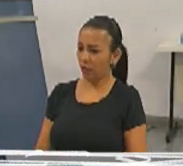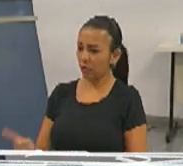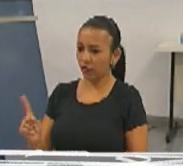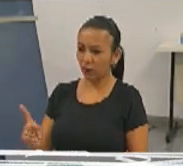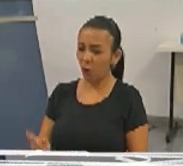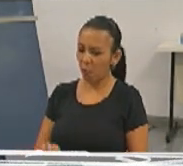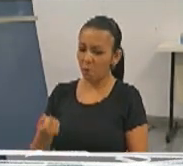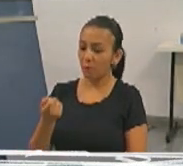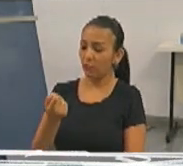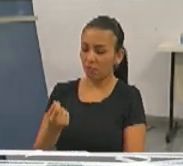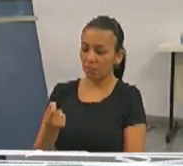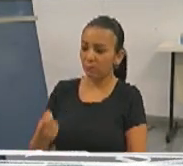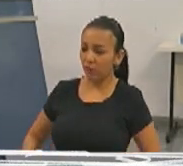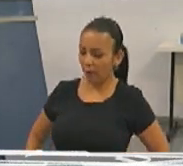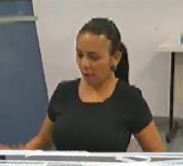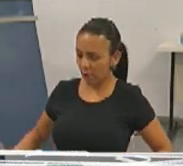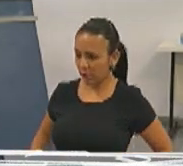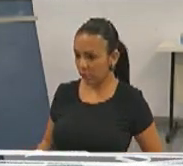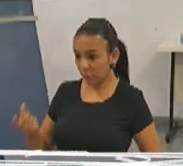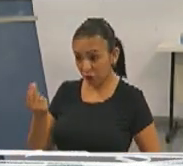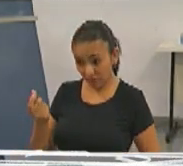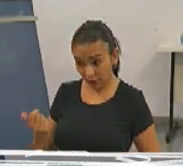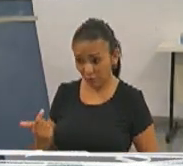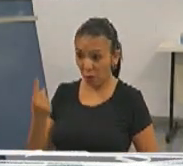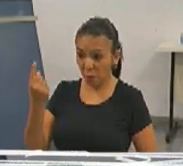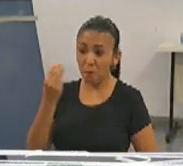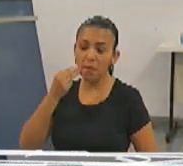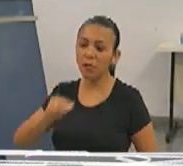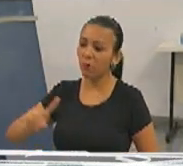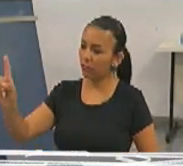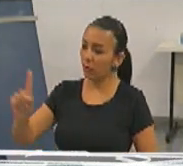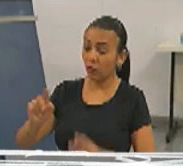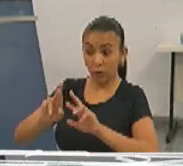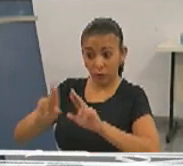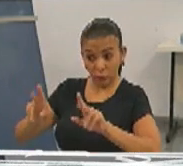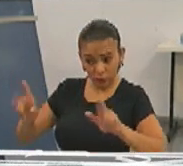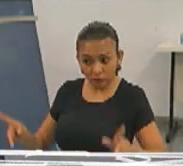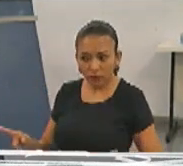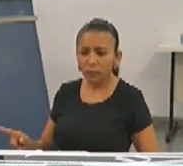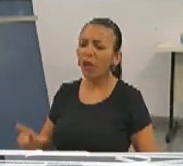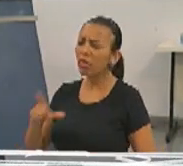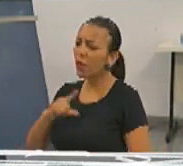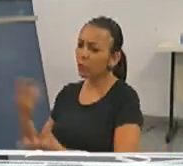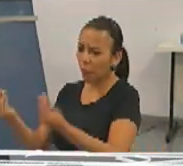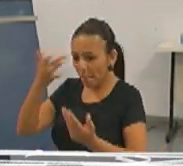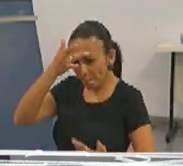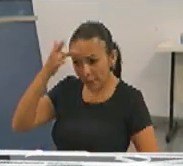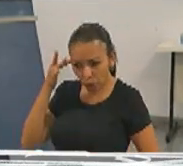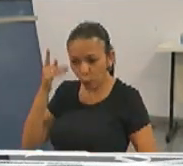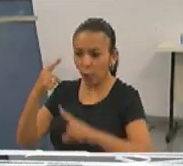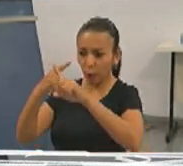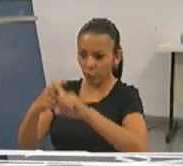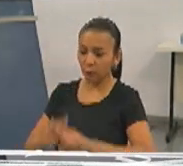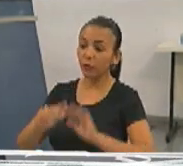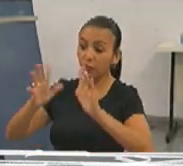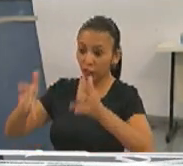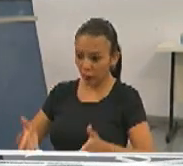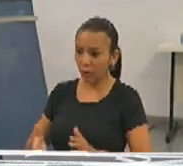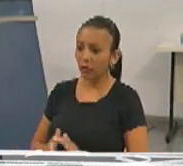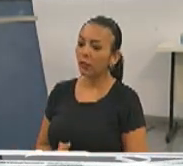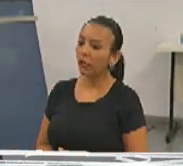por mês, substituindo os vínculos precarizados por colaboradores concursados pela IBCE.